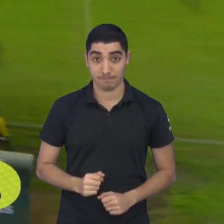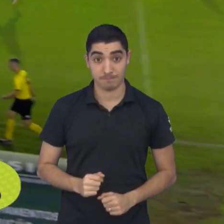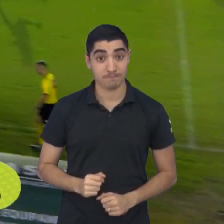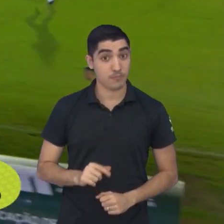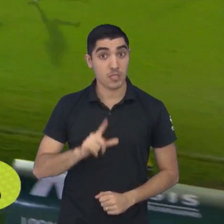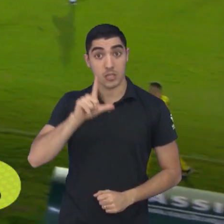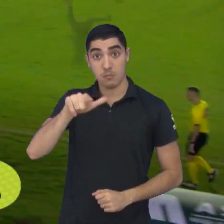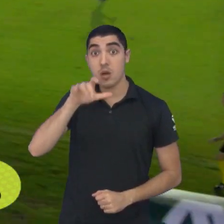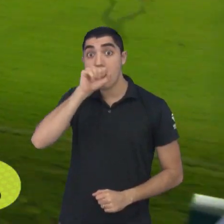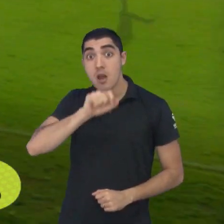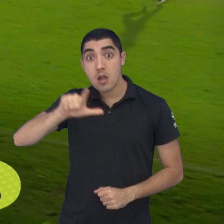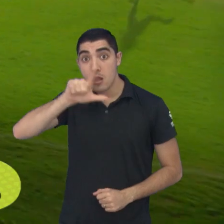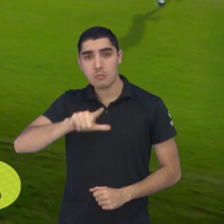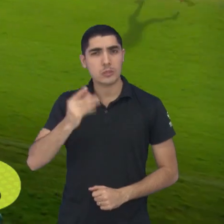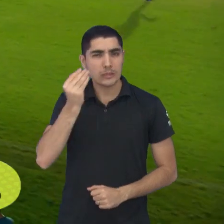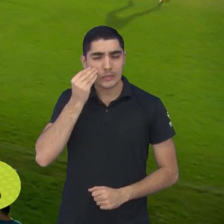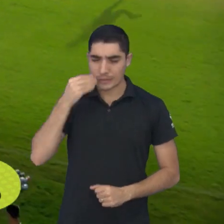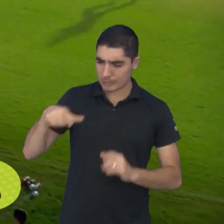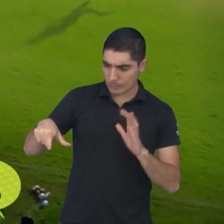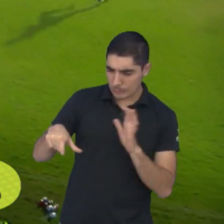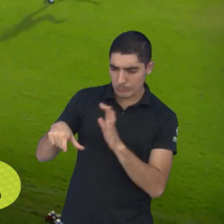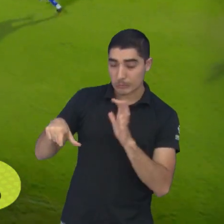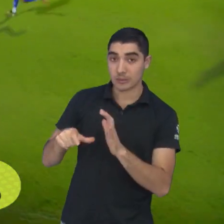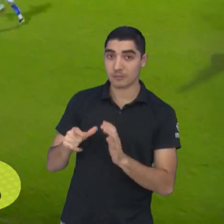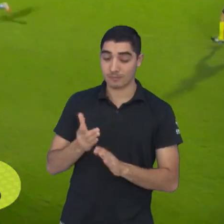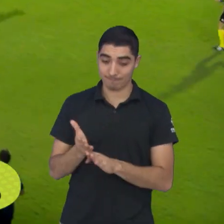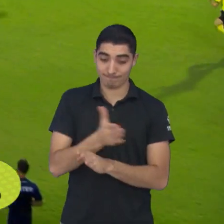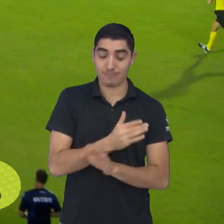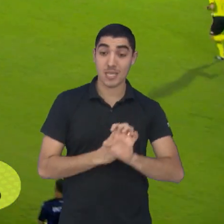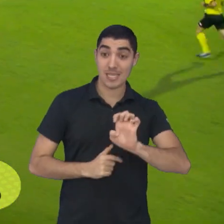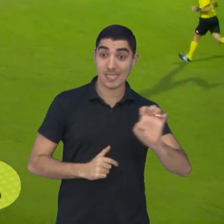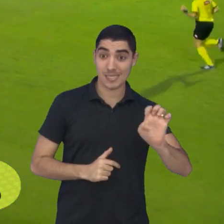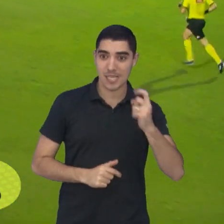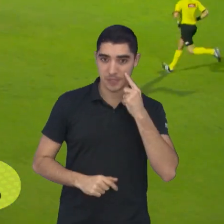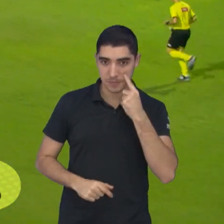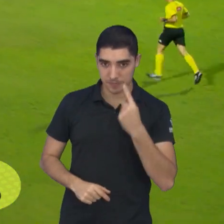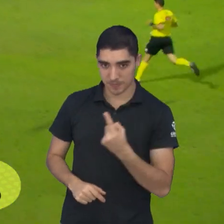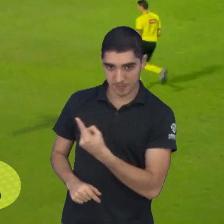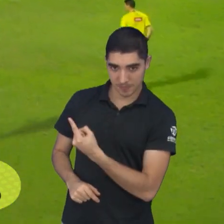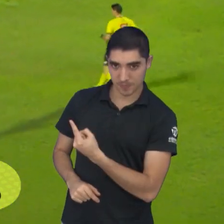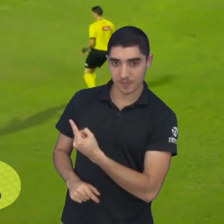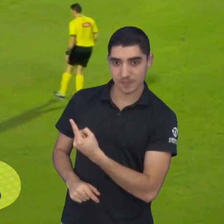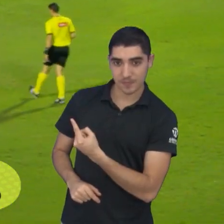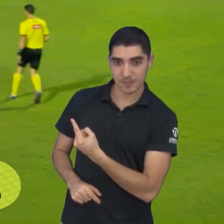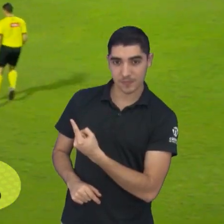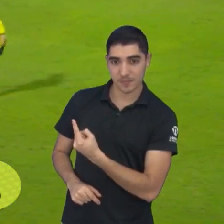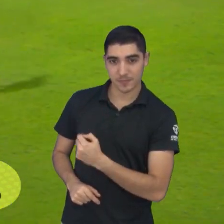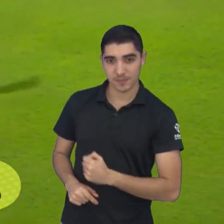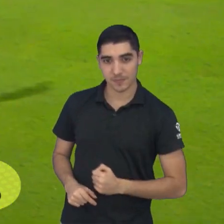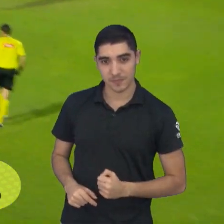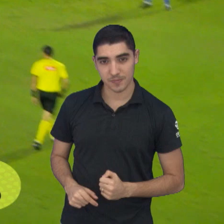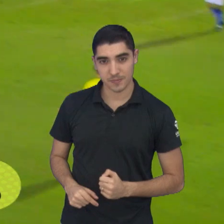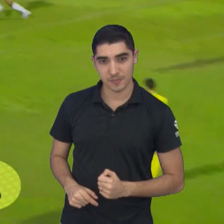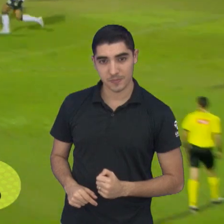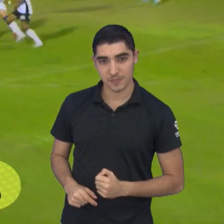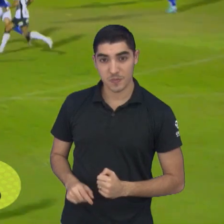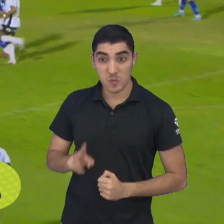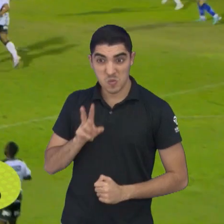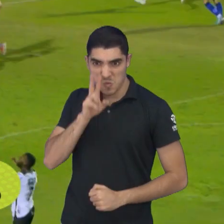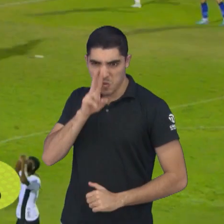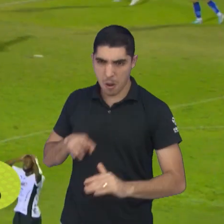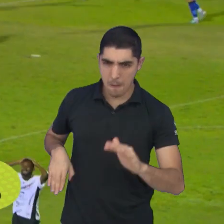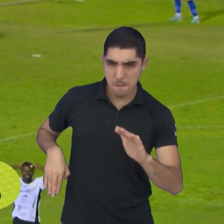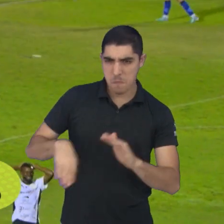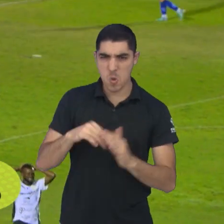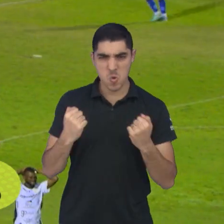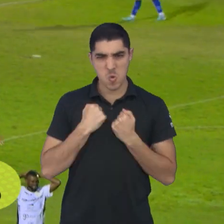chances do Leão da Paulista eram pelo corredor esquerdo. Em jogada individual, Lucas Café soltou uma bomba e obrigou Ariel a se